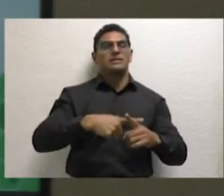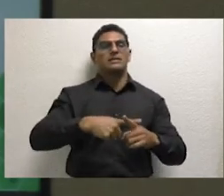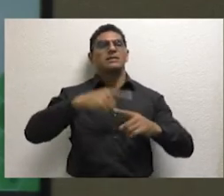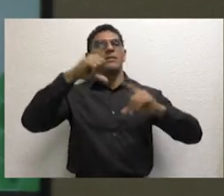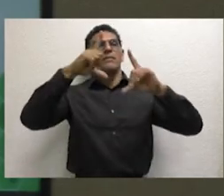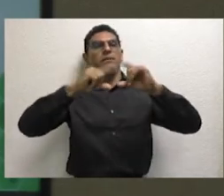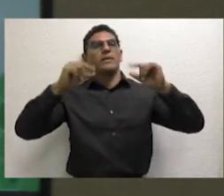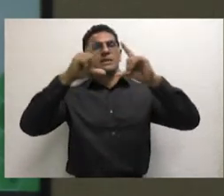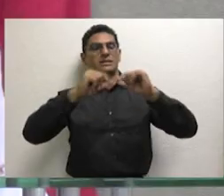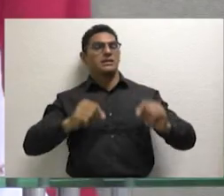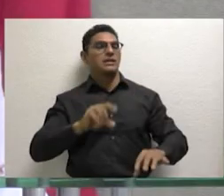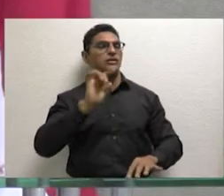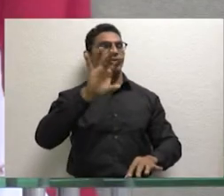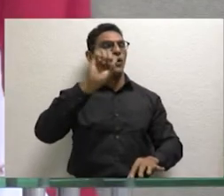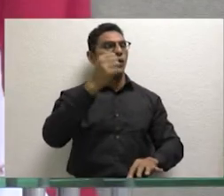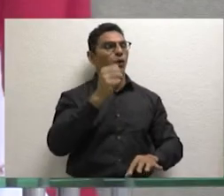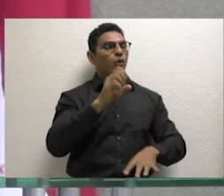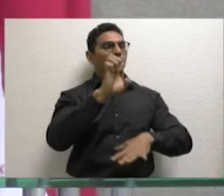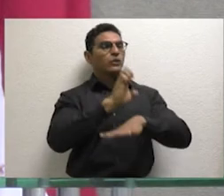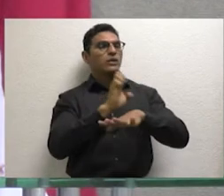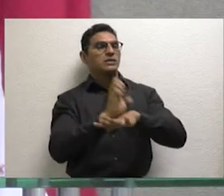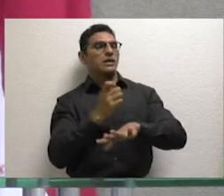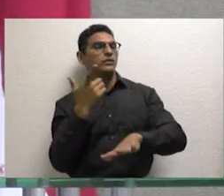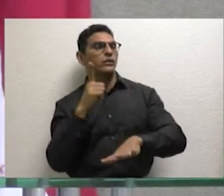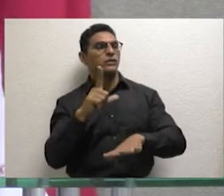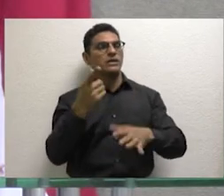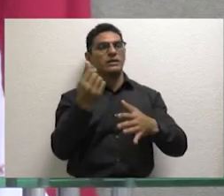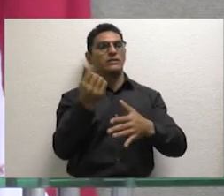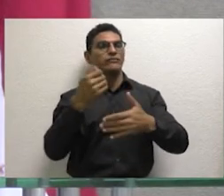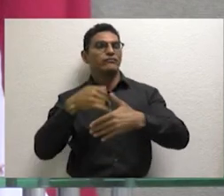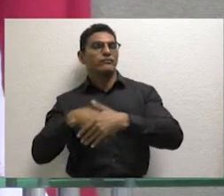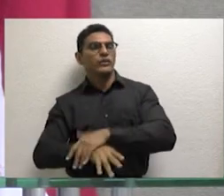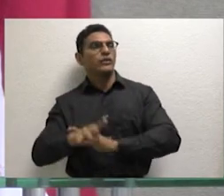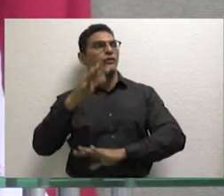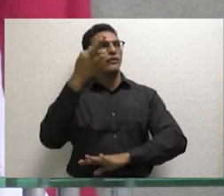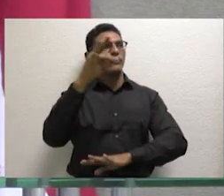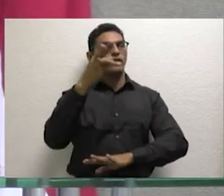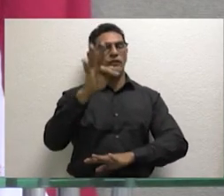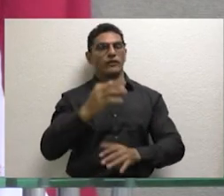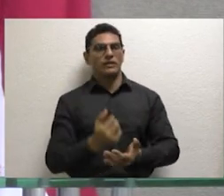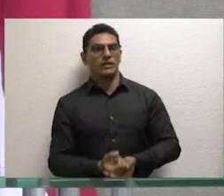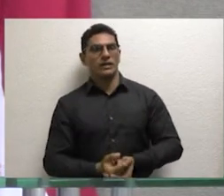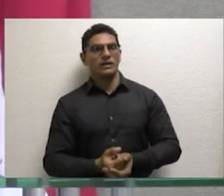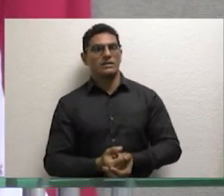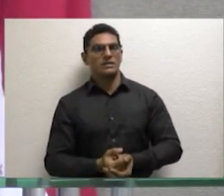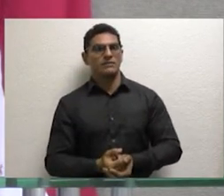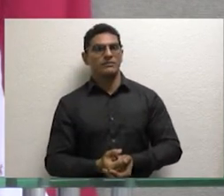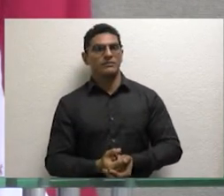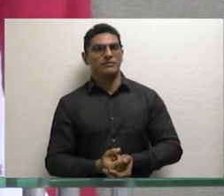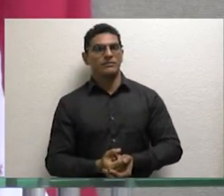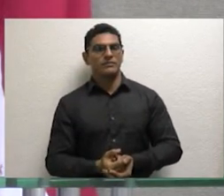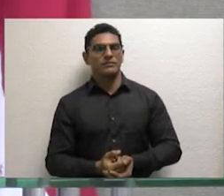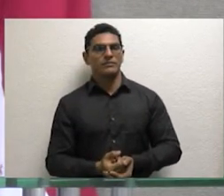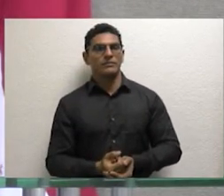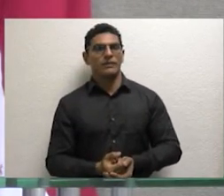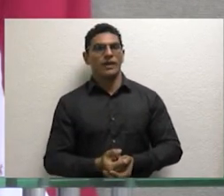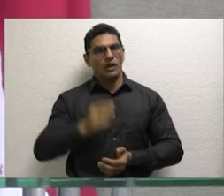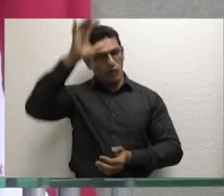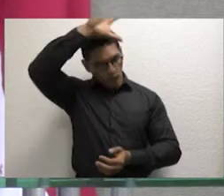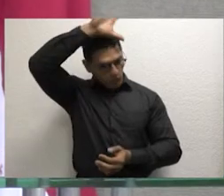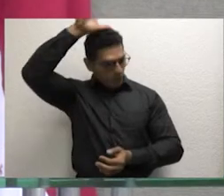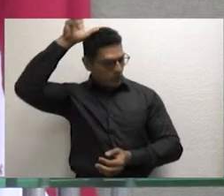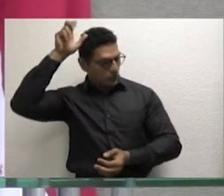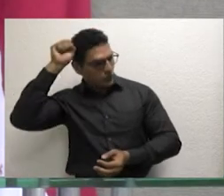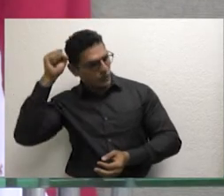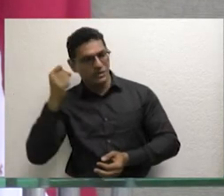apenas oito estados arrecadam em tributos federais valores acima do repasse que recebem e o Amazonas é um